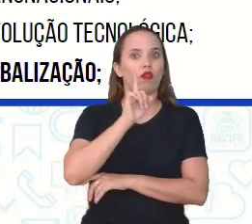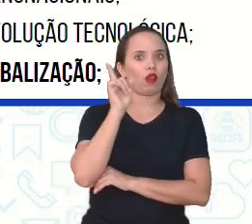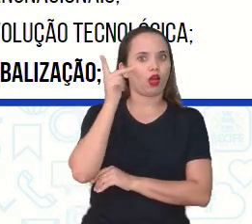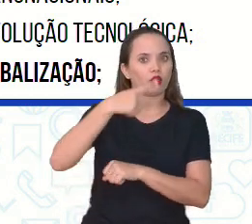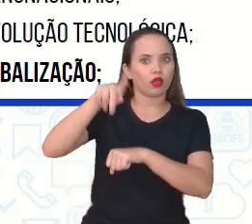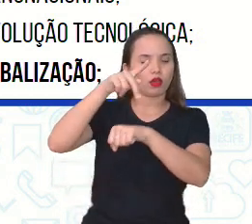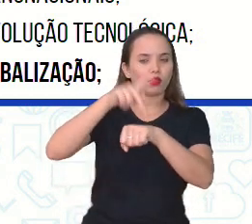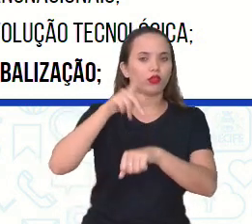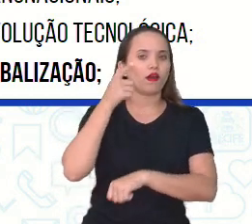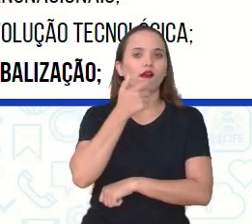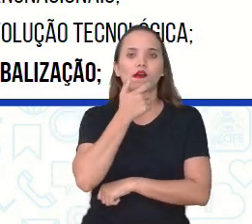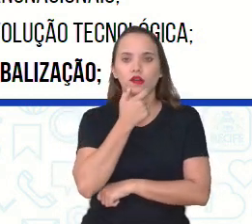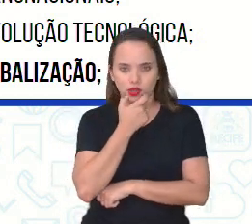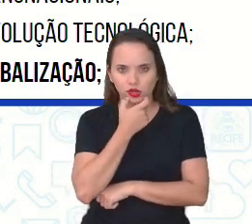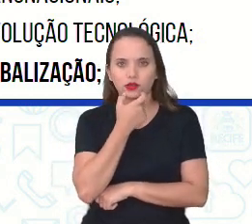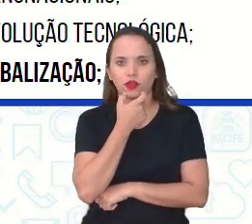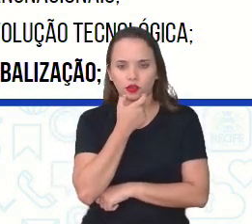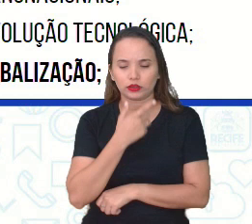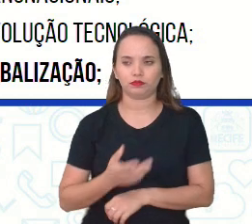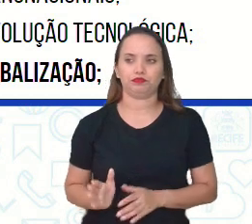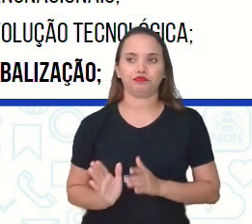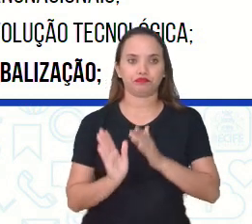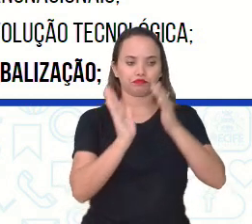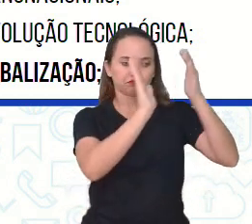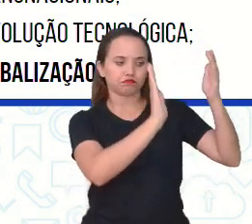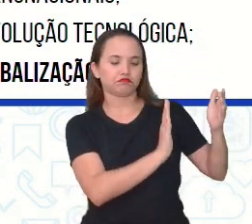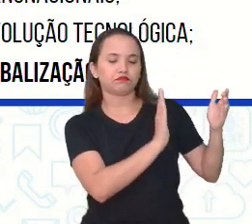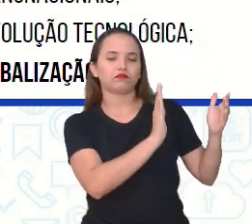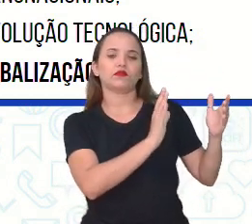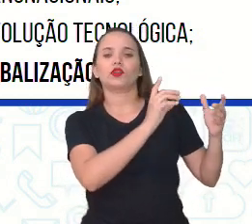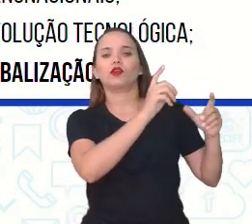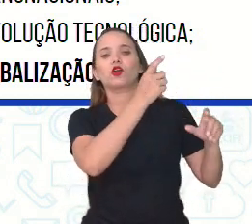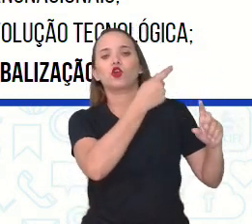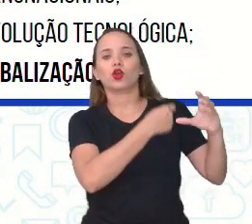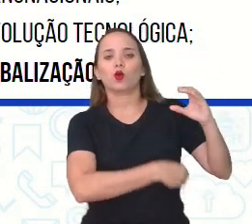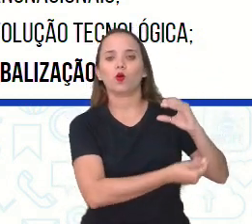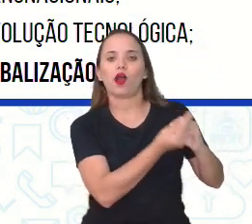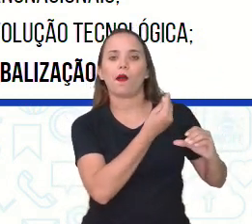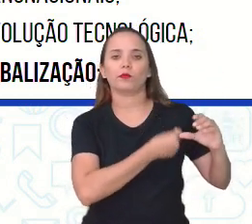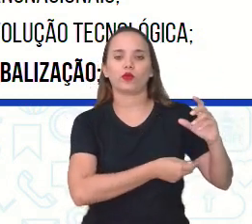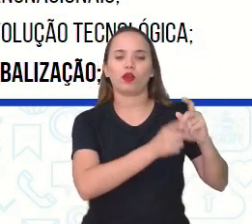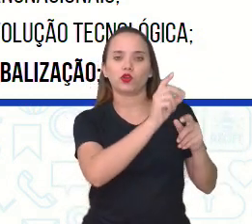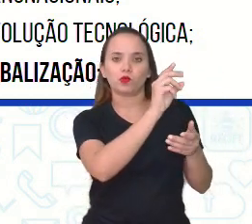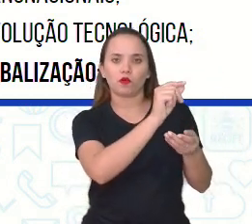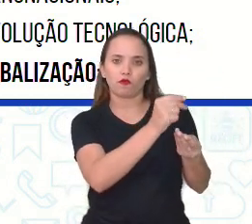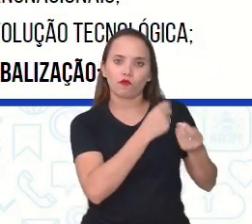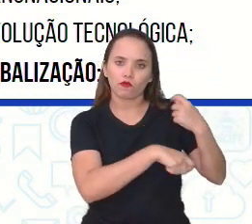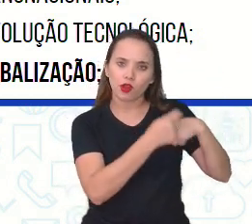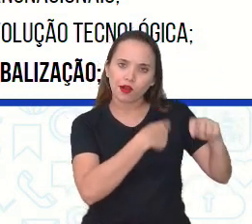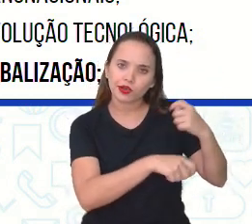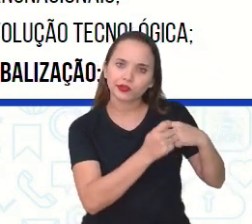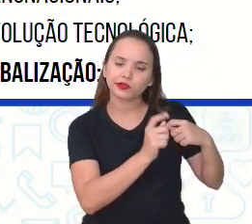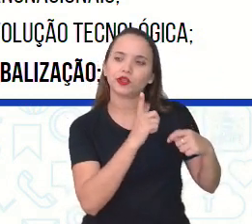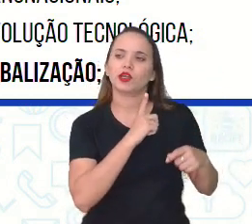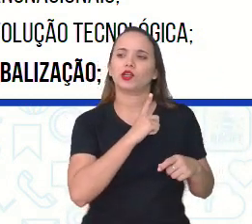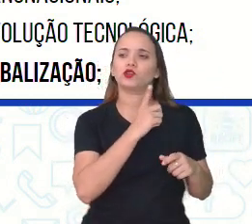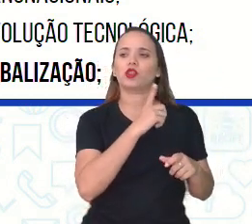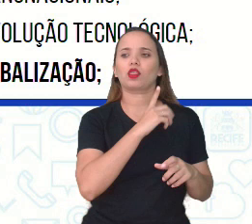na Inglaterra. E o terceiro, ó, o capitalismo financeiro, a gente tem ali a característica que é a